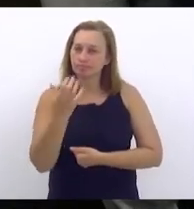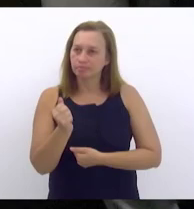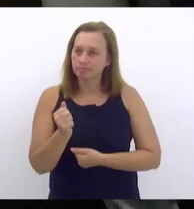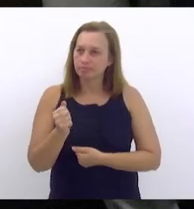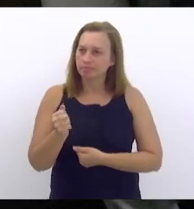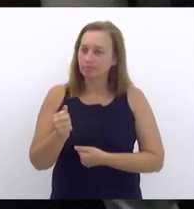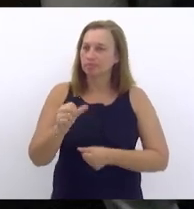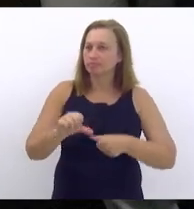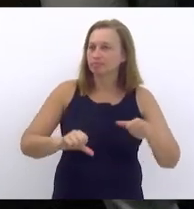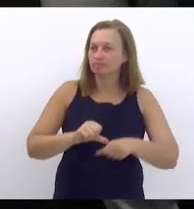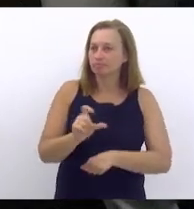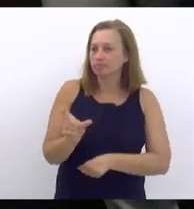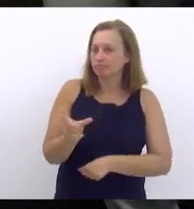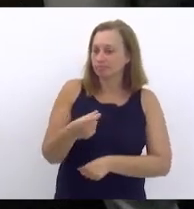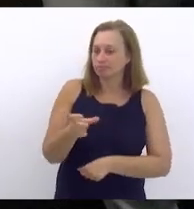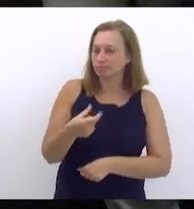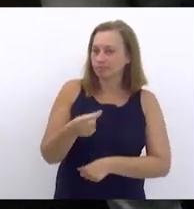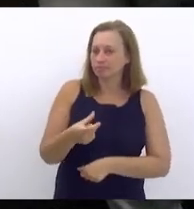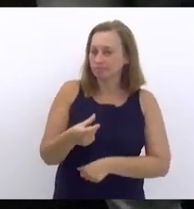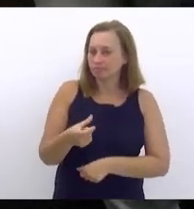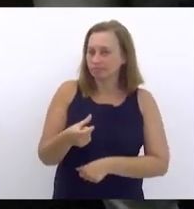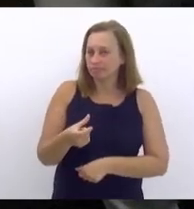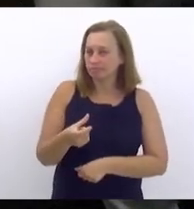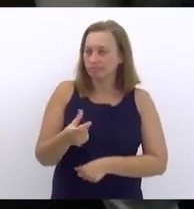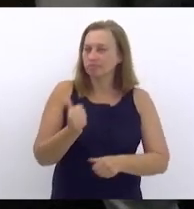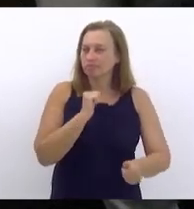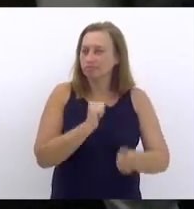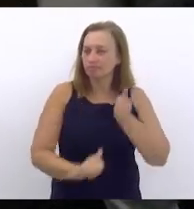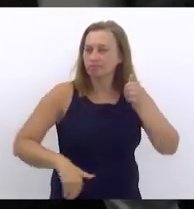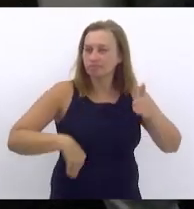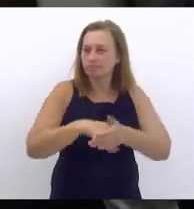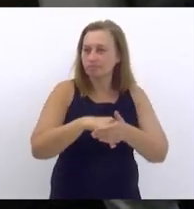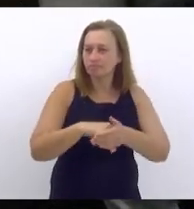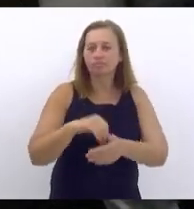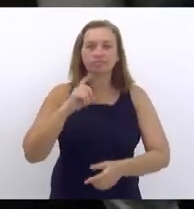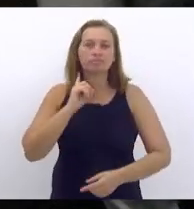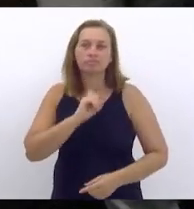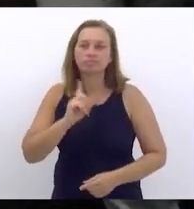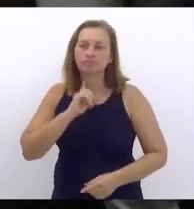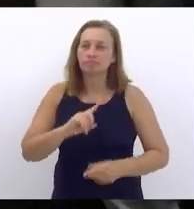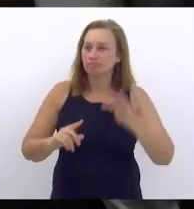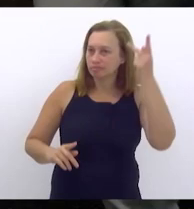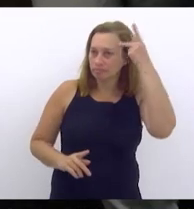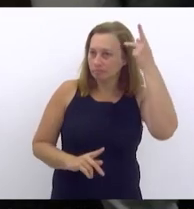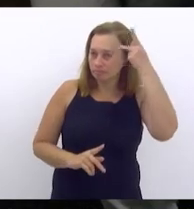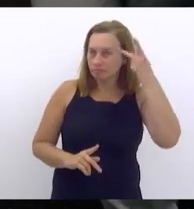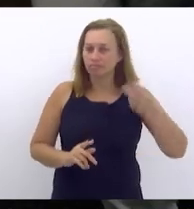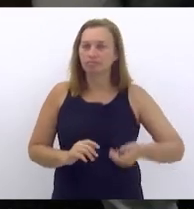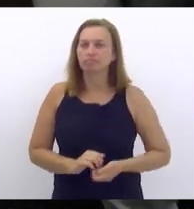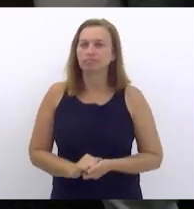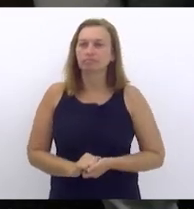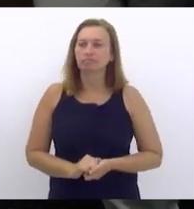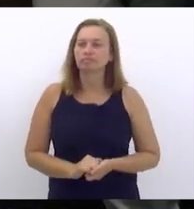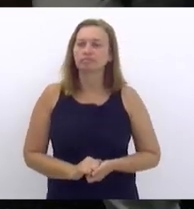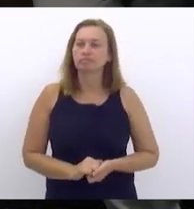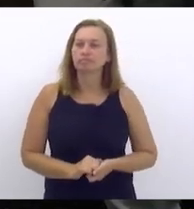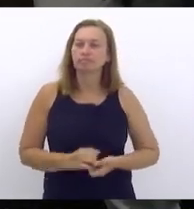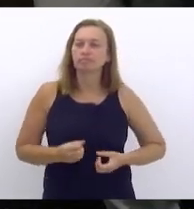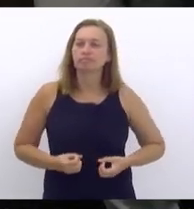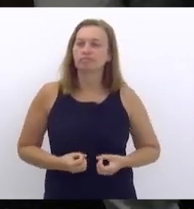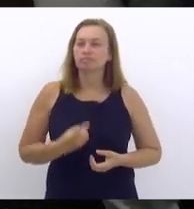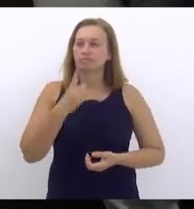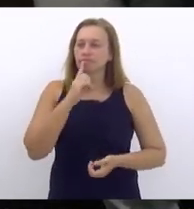trocou ingresso para o emocionante confronto entre Flamengo e São Paulo por doações de